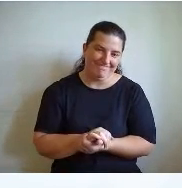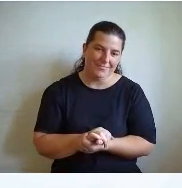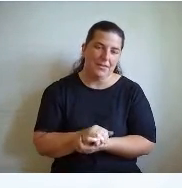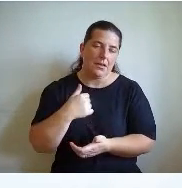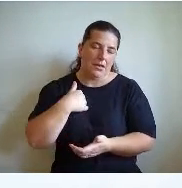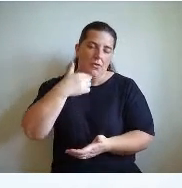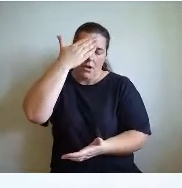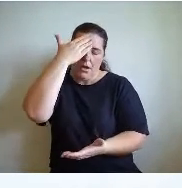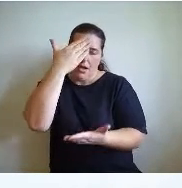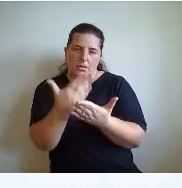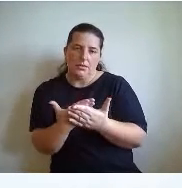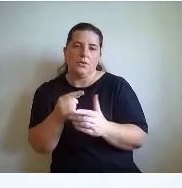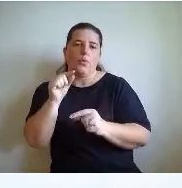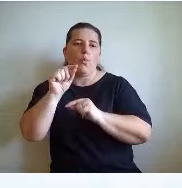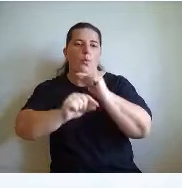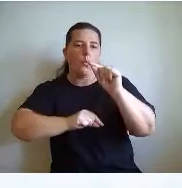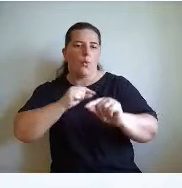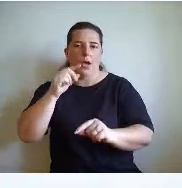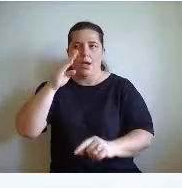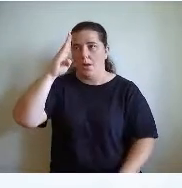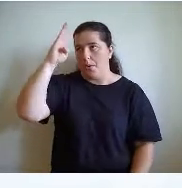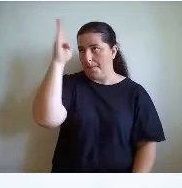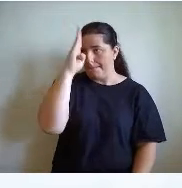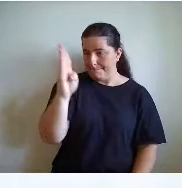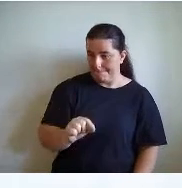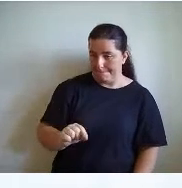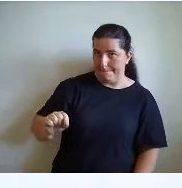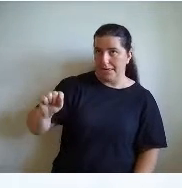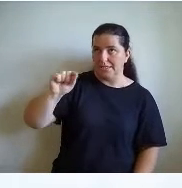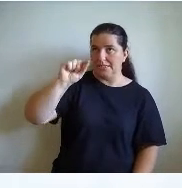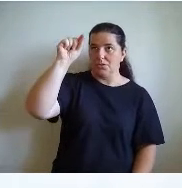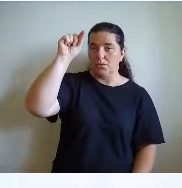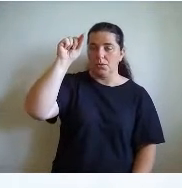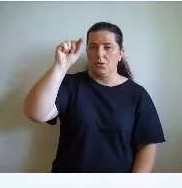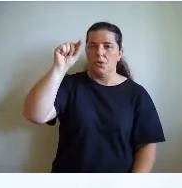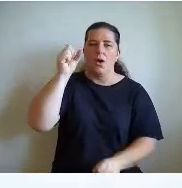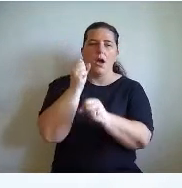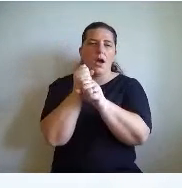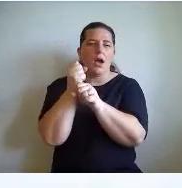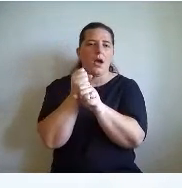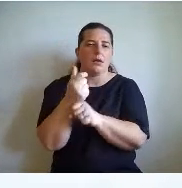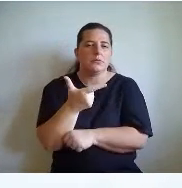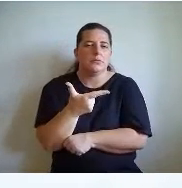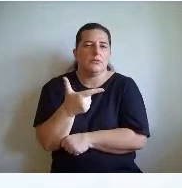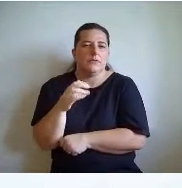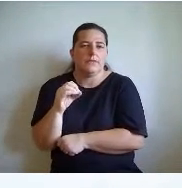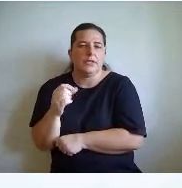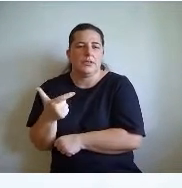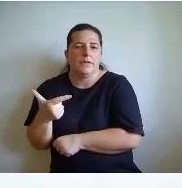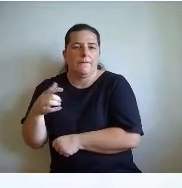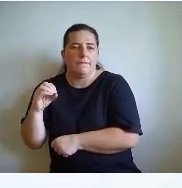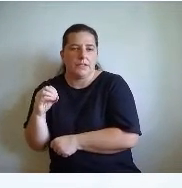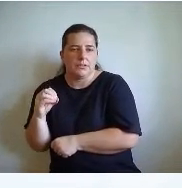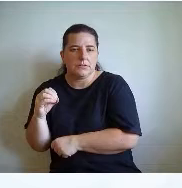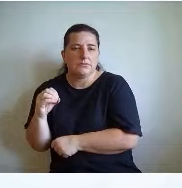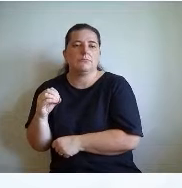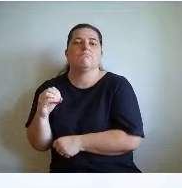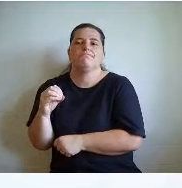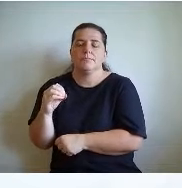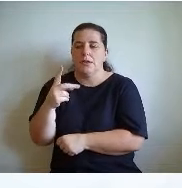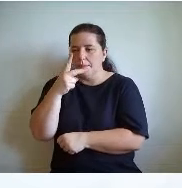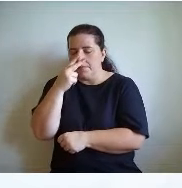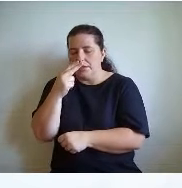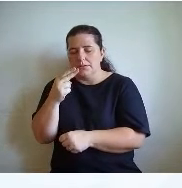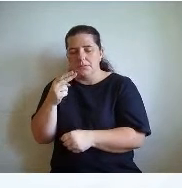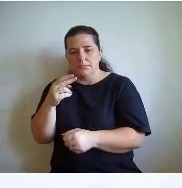acho que o Brasil de 2020, né, o Brasil de 2020 se deparou com